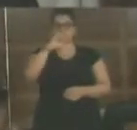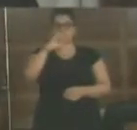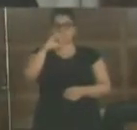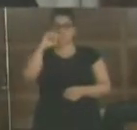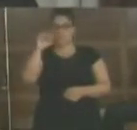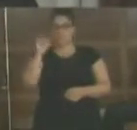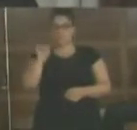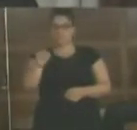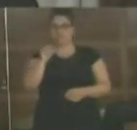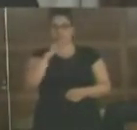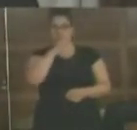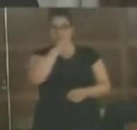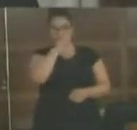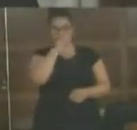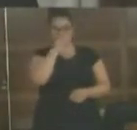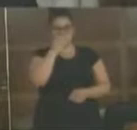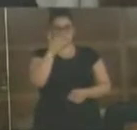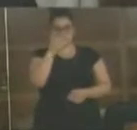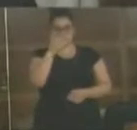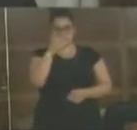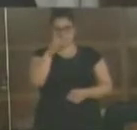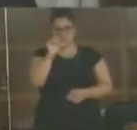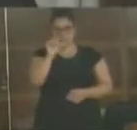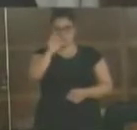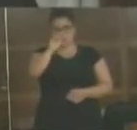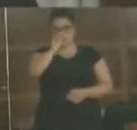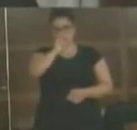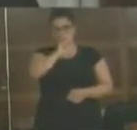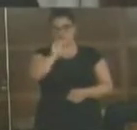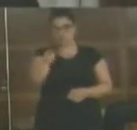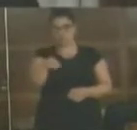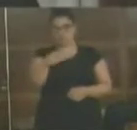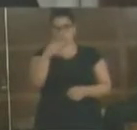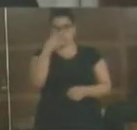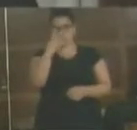9.823.900.000. 2019,